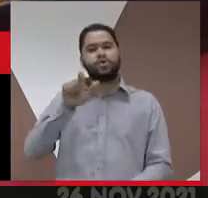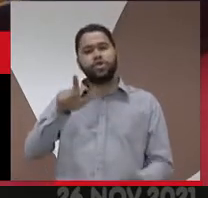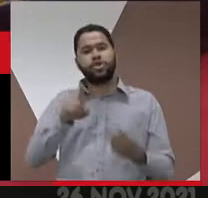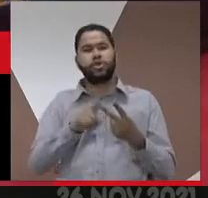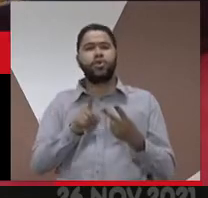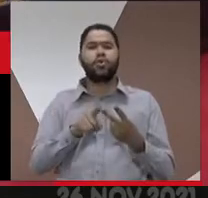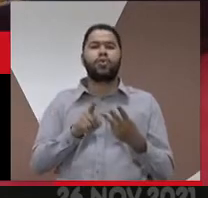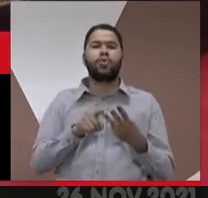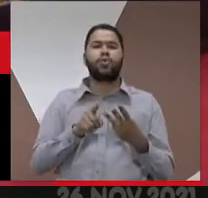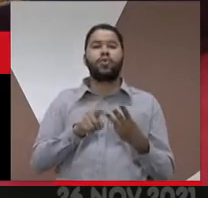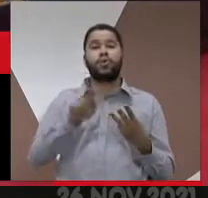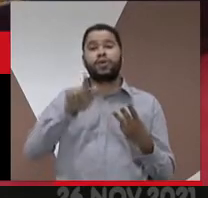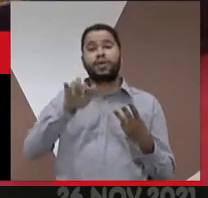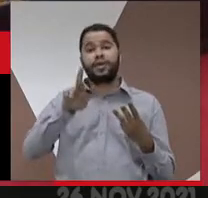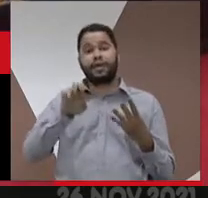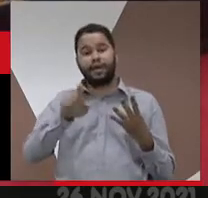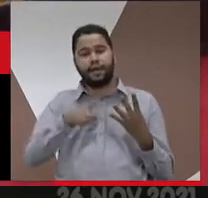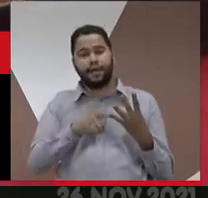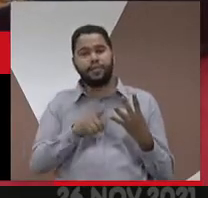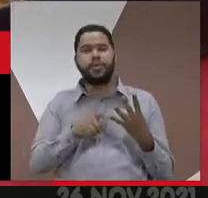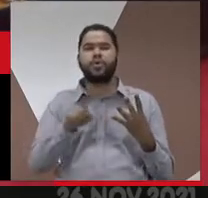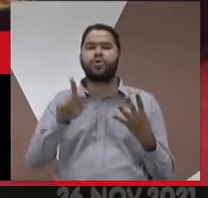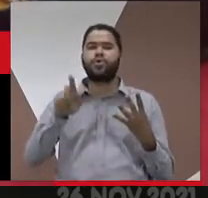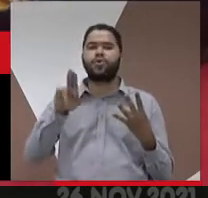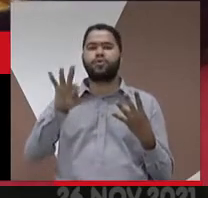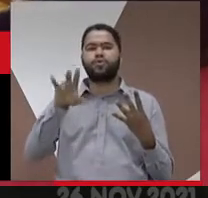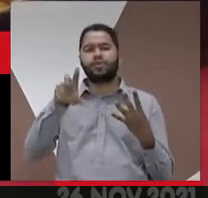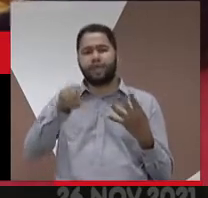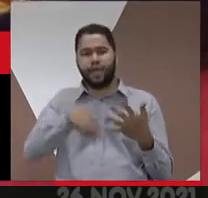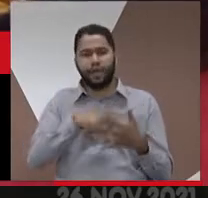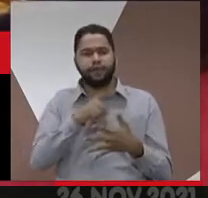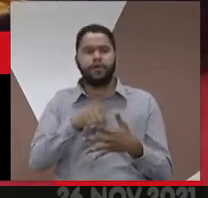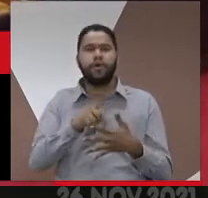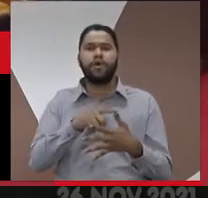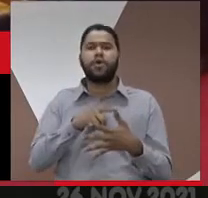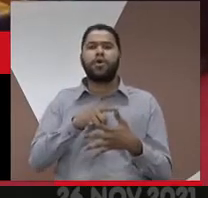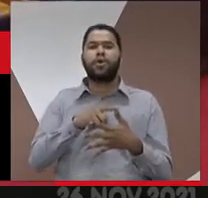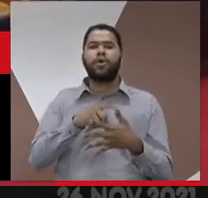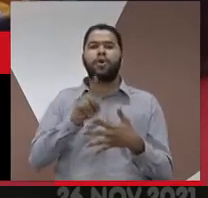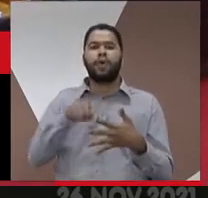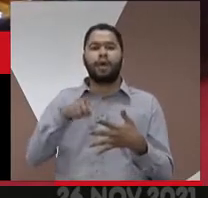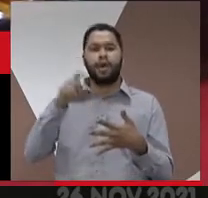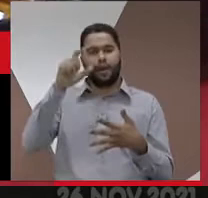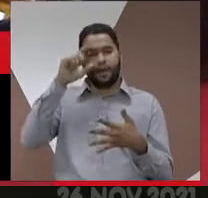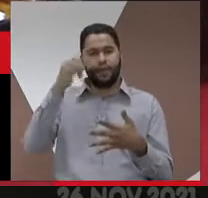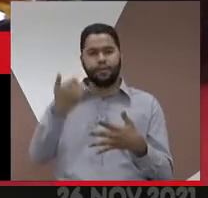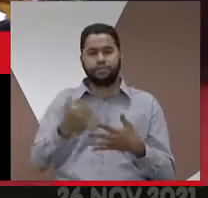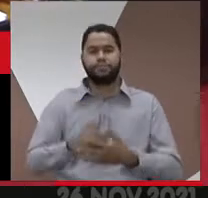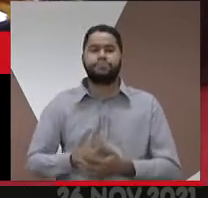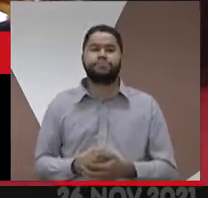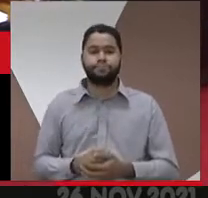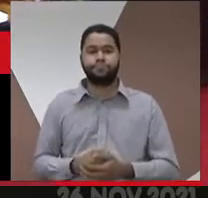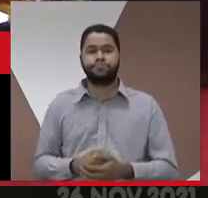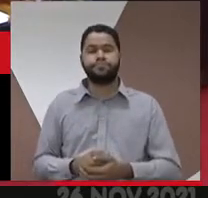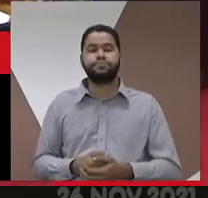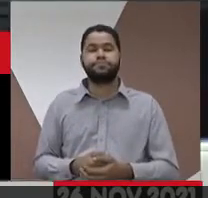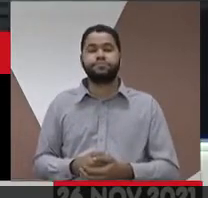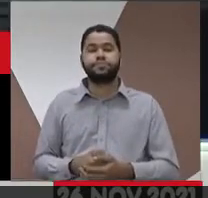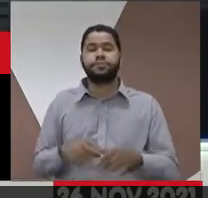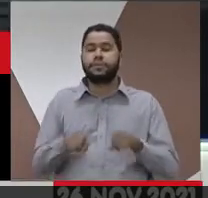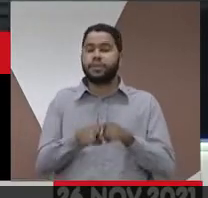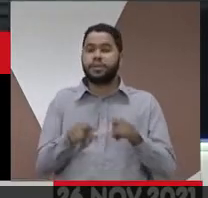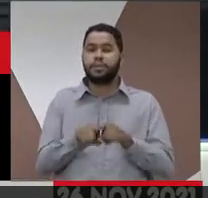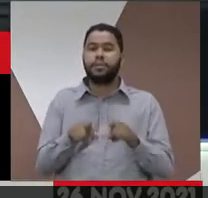Cunha, deputado Gustavo Valadares, deputado professor Wendel Mesquita. Quero